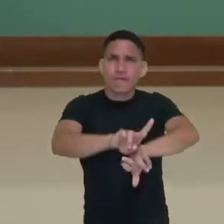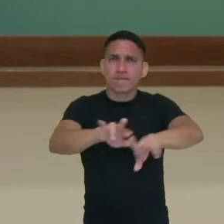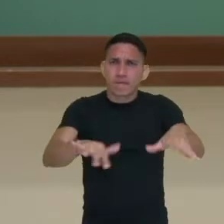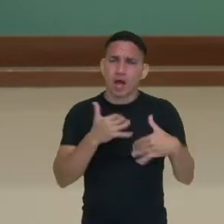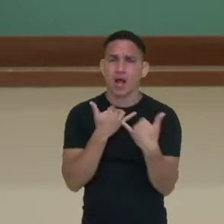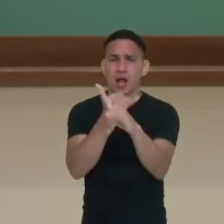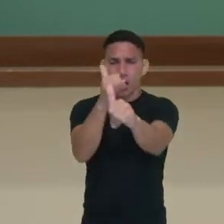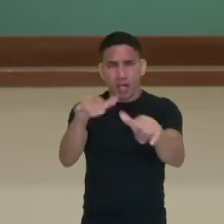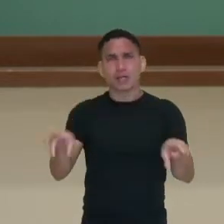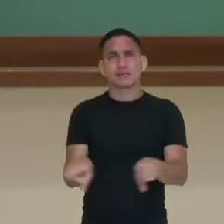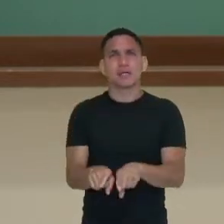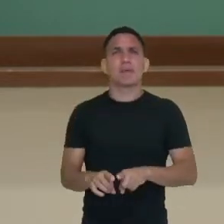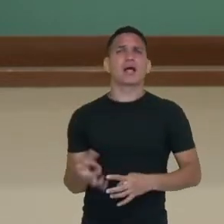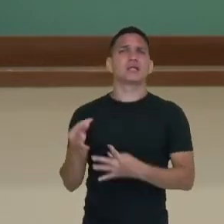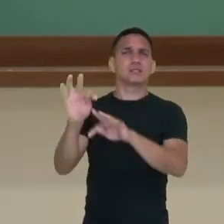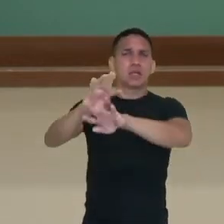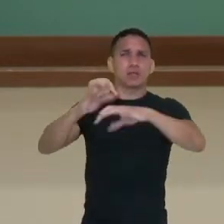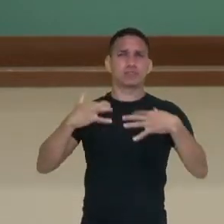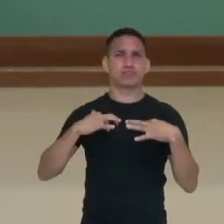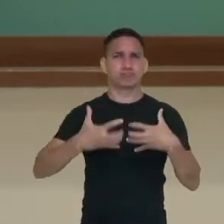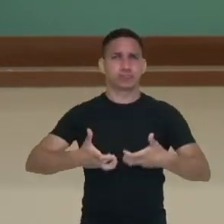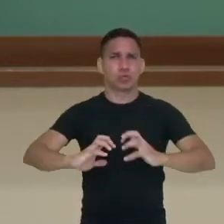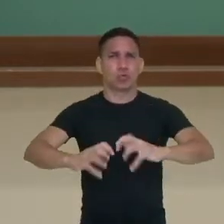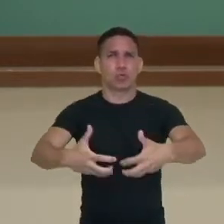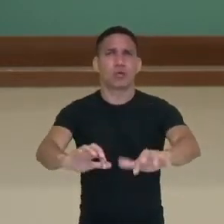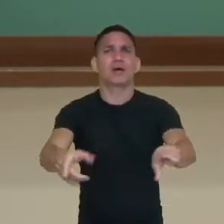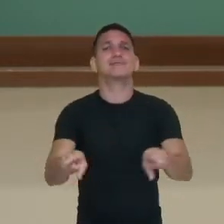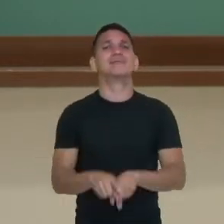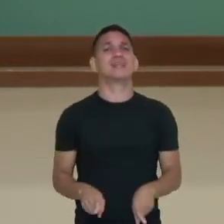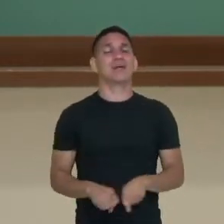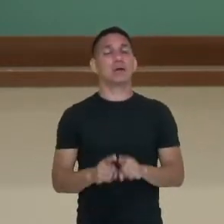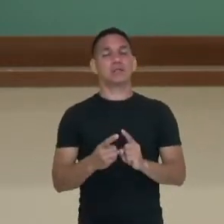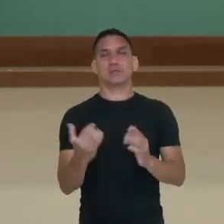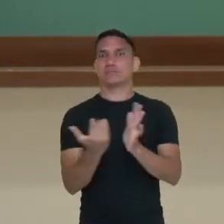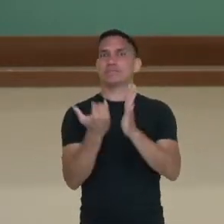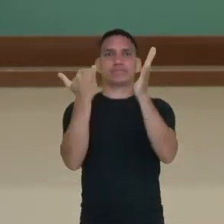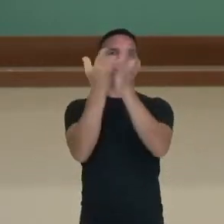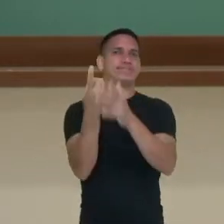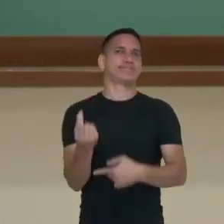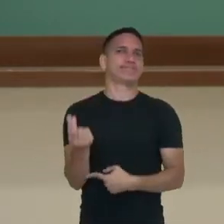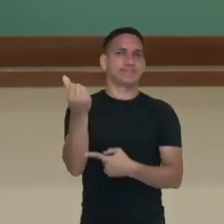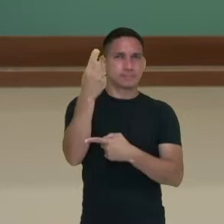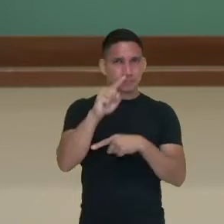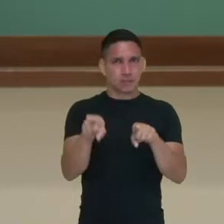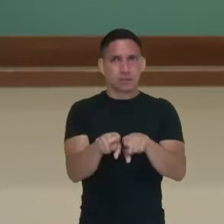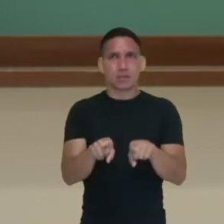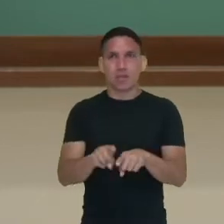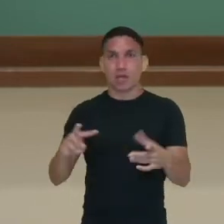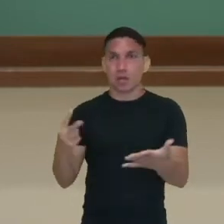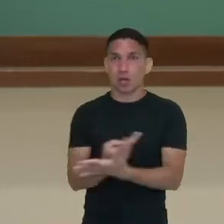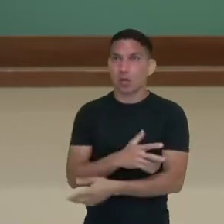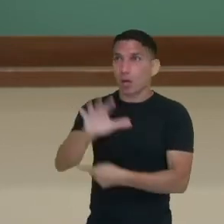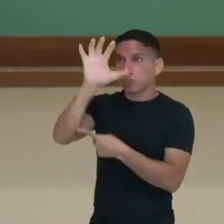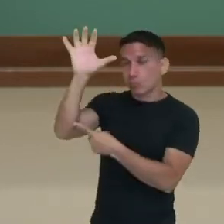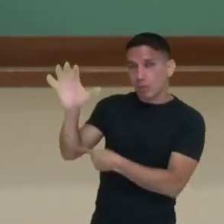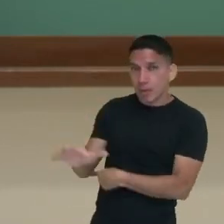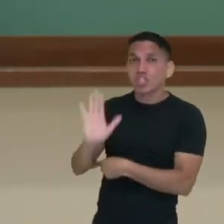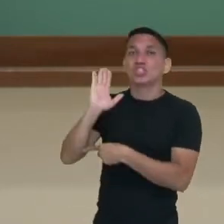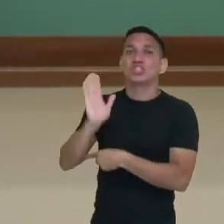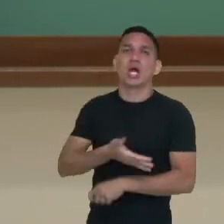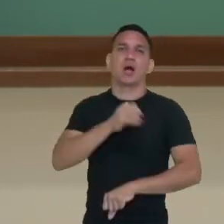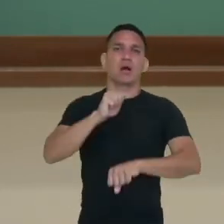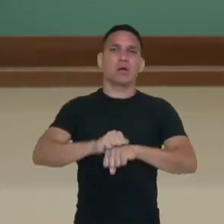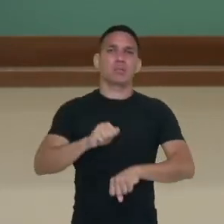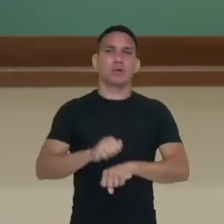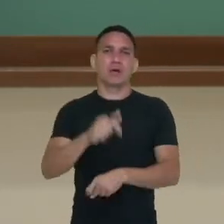eletrônicos, equipamentos de modo geral, as maquinários subiram muito de preço. E como o continente africano de modo geral já é pobre, para